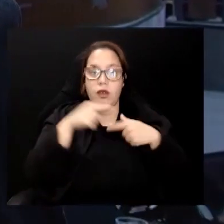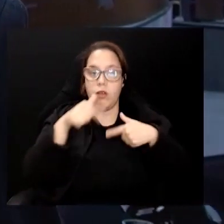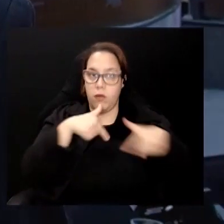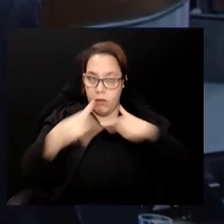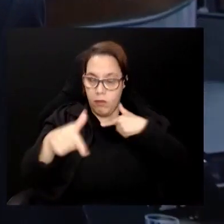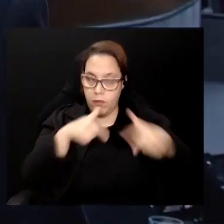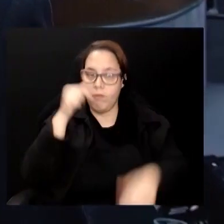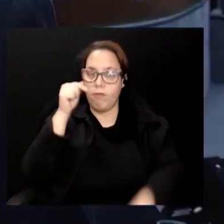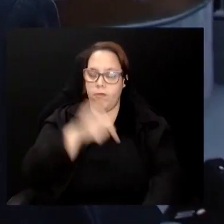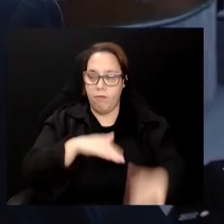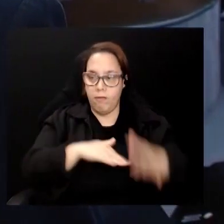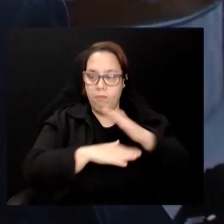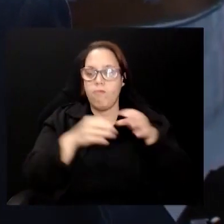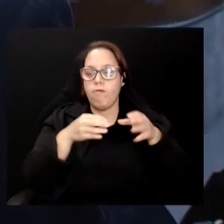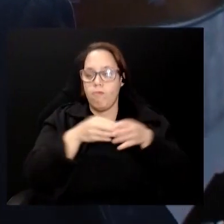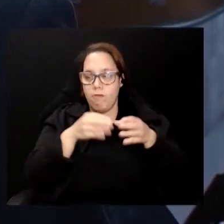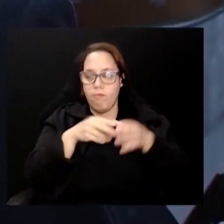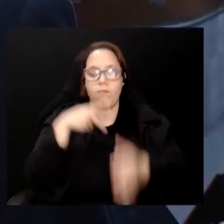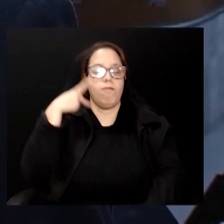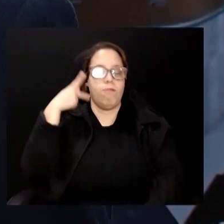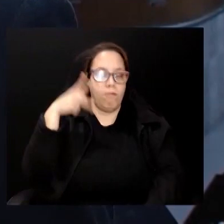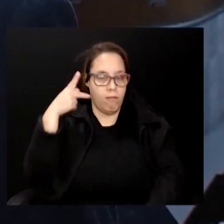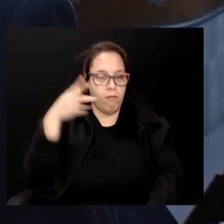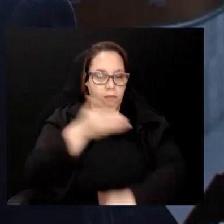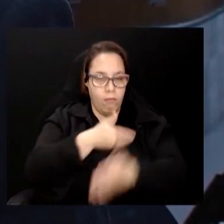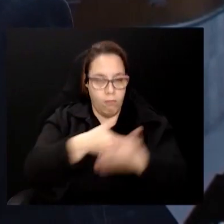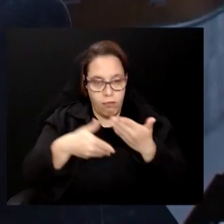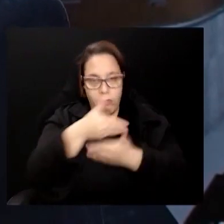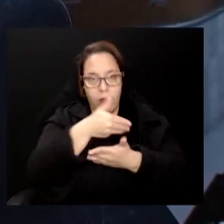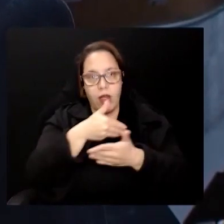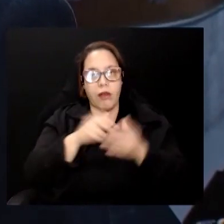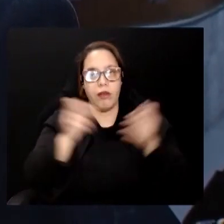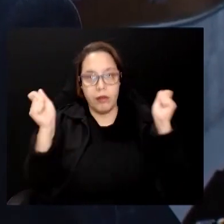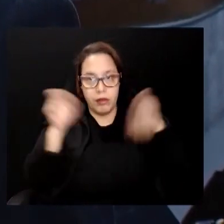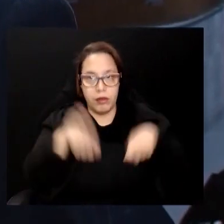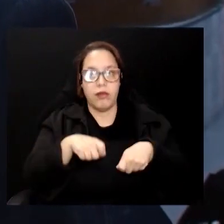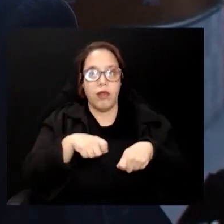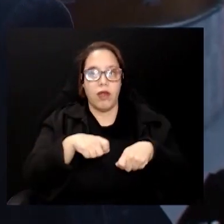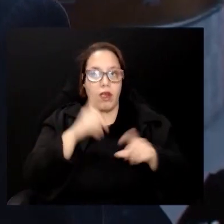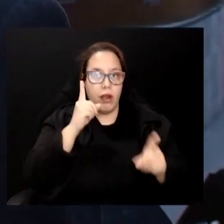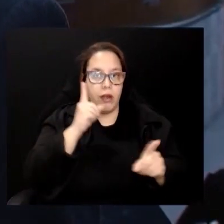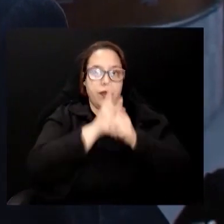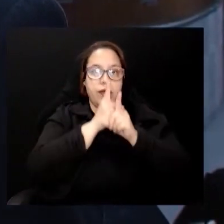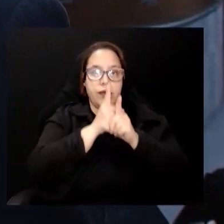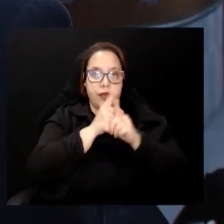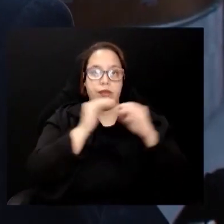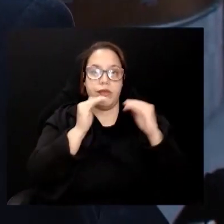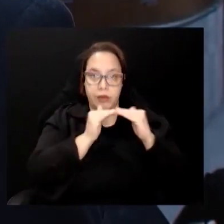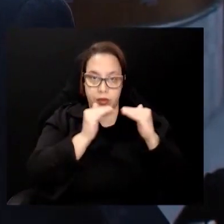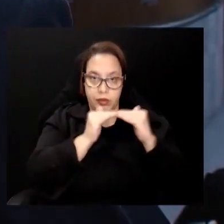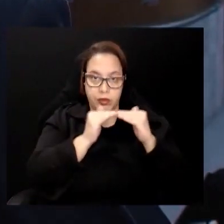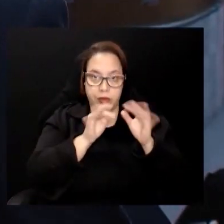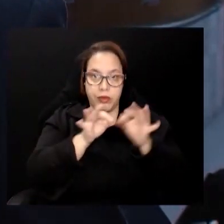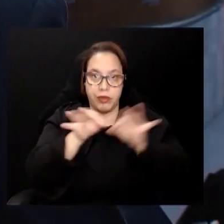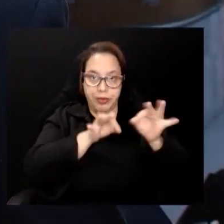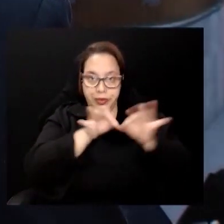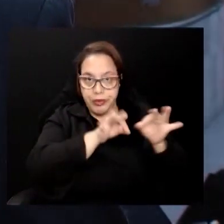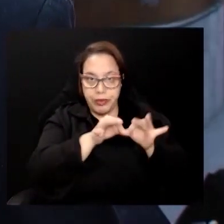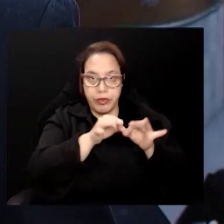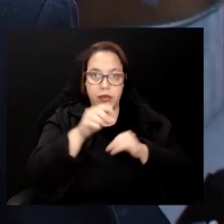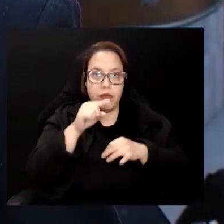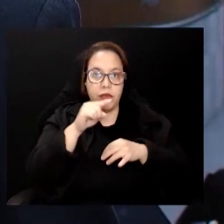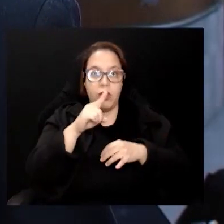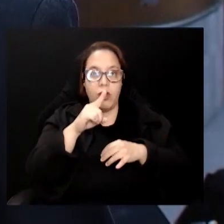comissão, dos parlamentares que participaram, possibilitou que a gente achasse um consenso para regularizar o Distrito Industrial, que é onde